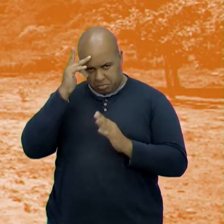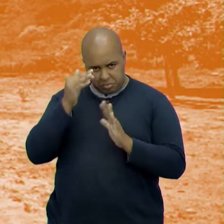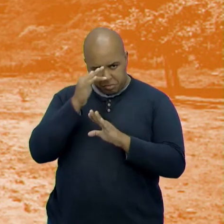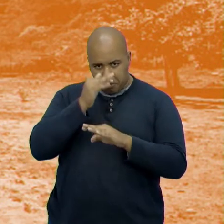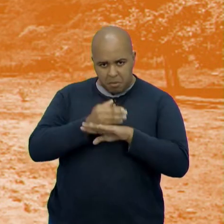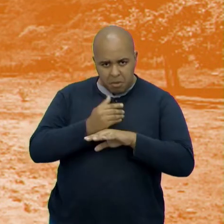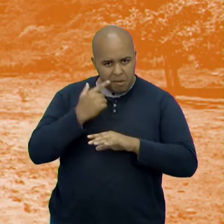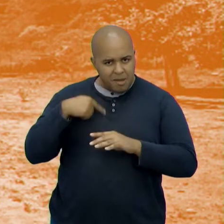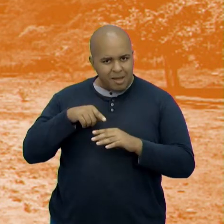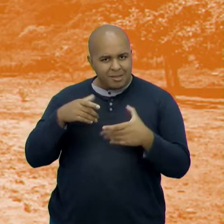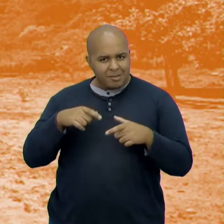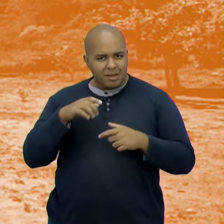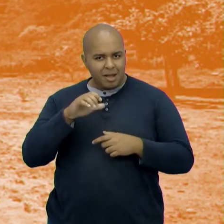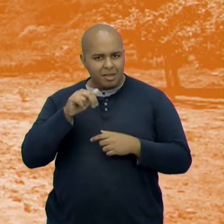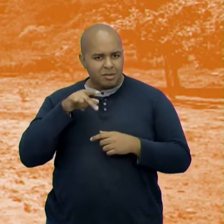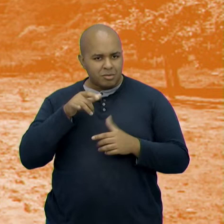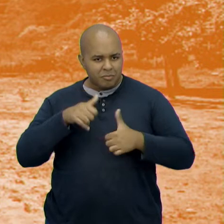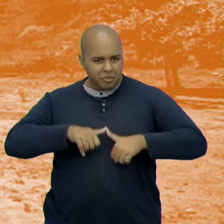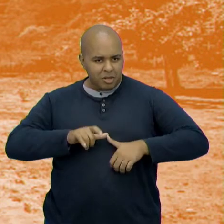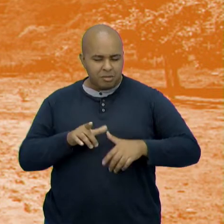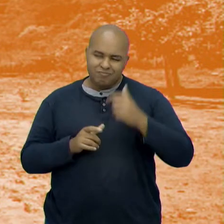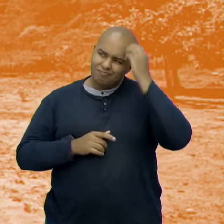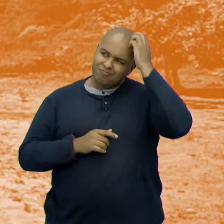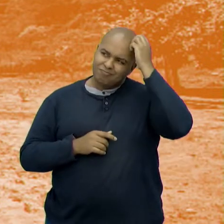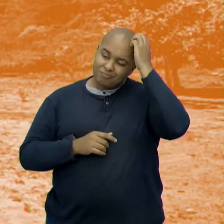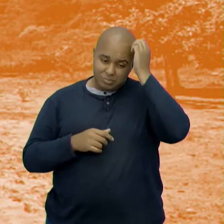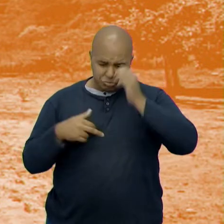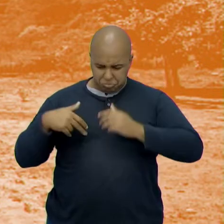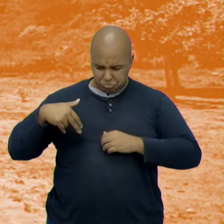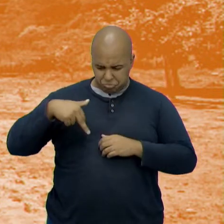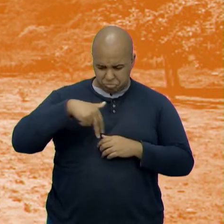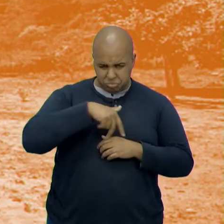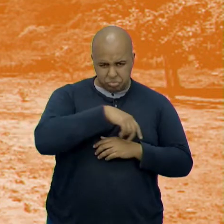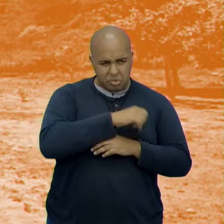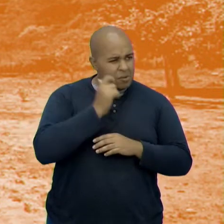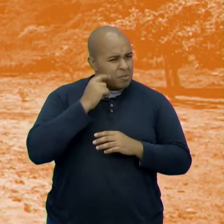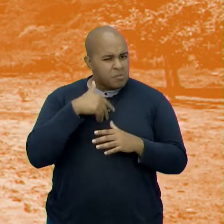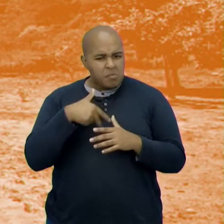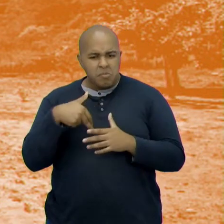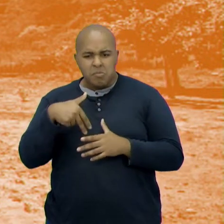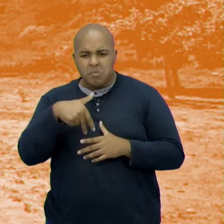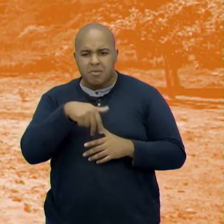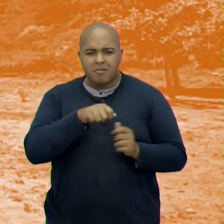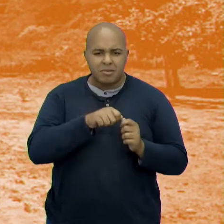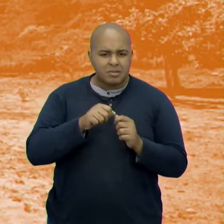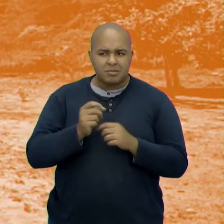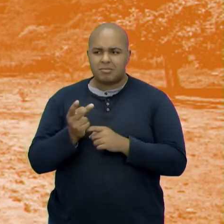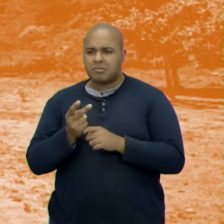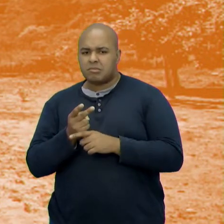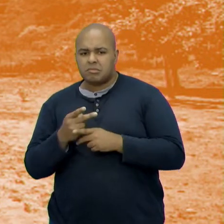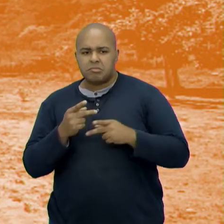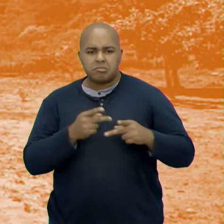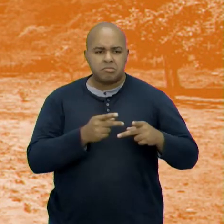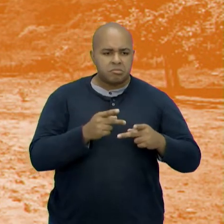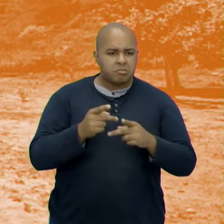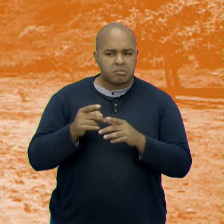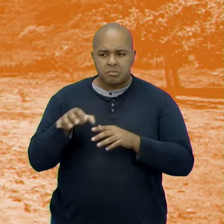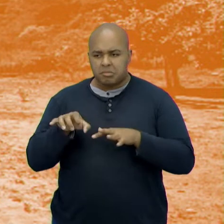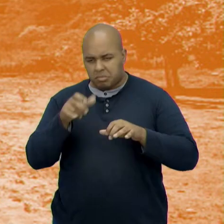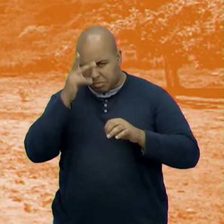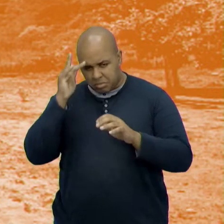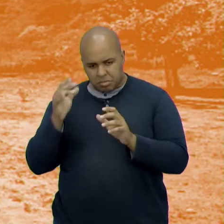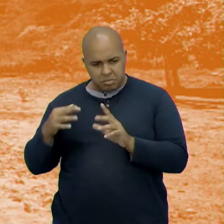a Canudos e se estabelecem. Então eles andaram muito ali pelo Nordeste, fazendo aí suas peregrinações,